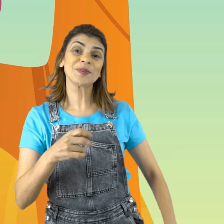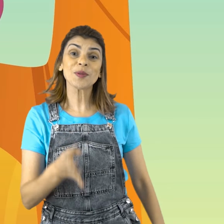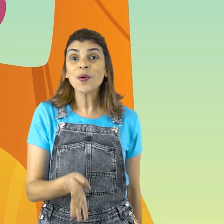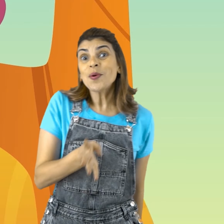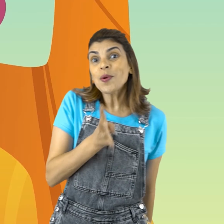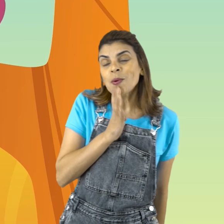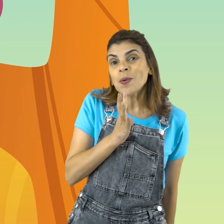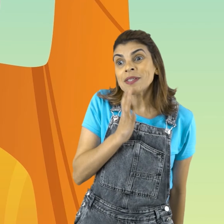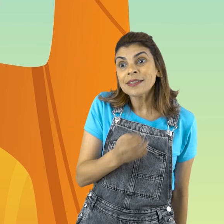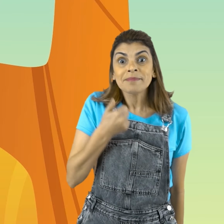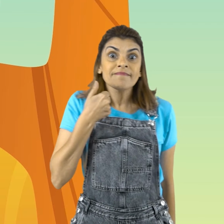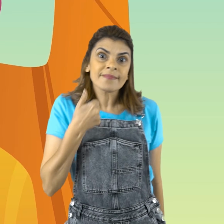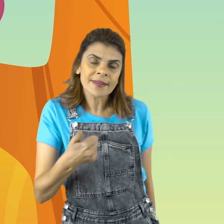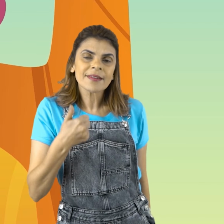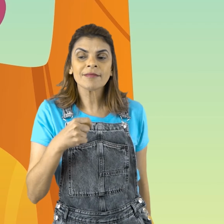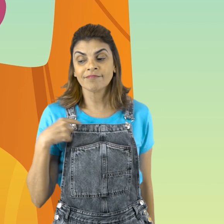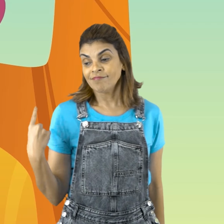conhecer direito.